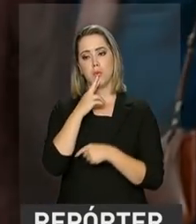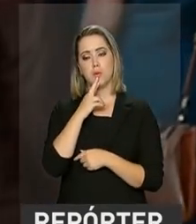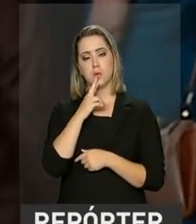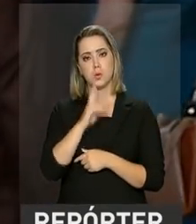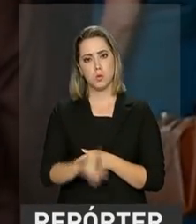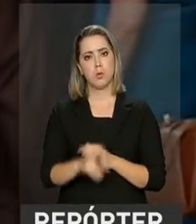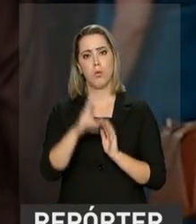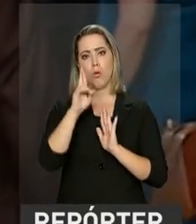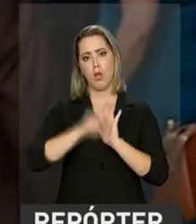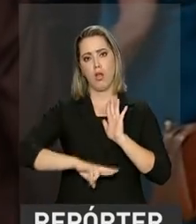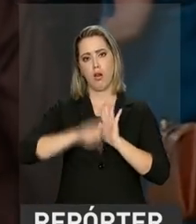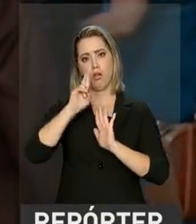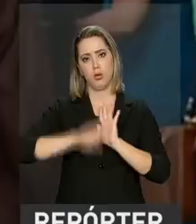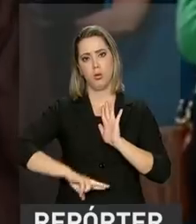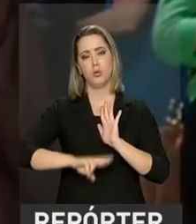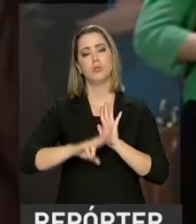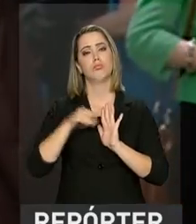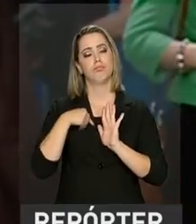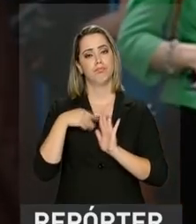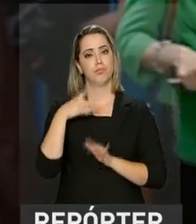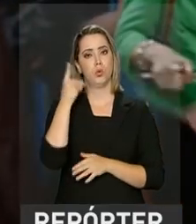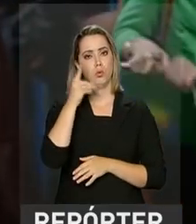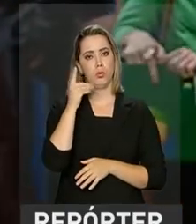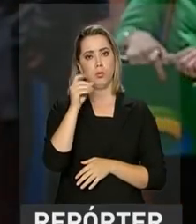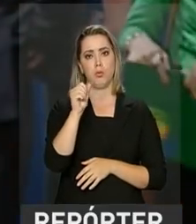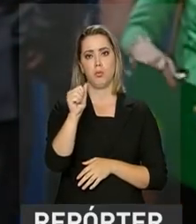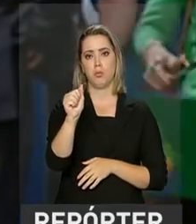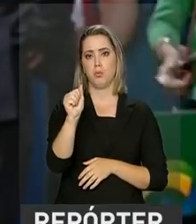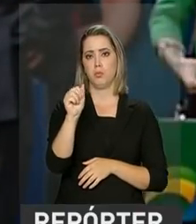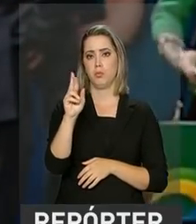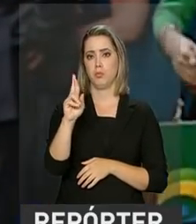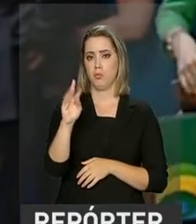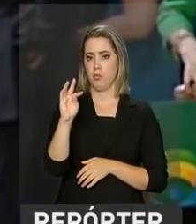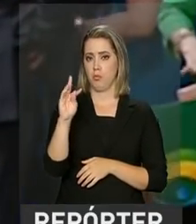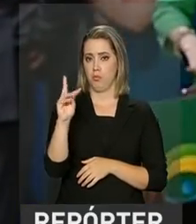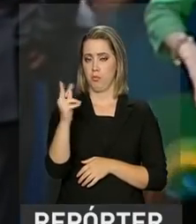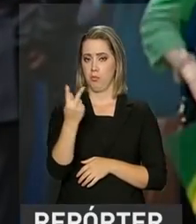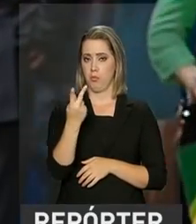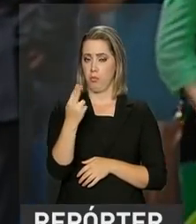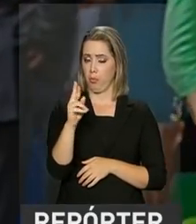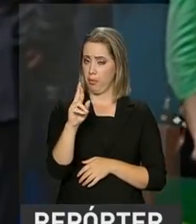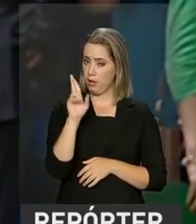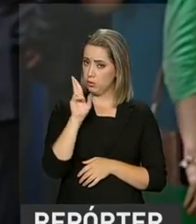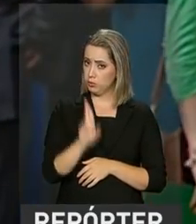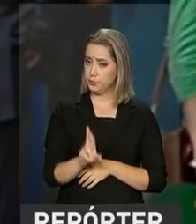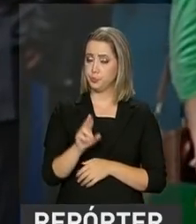do deputado Arthur Maia. Pela manhã, quando a comissão foi